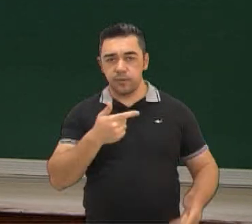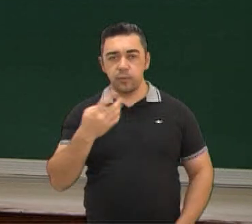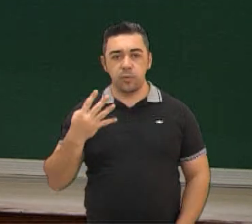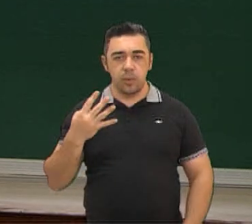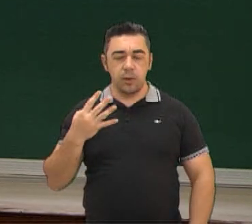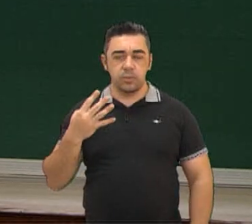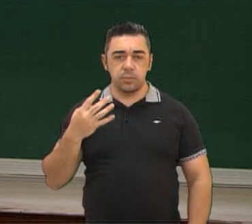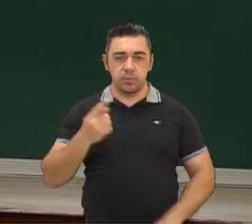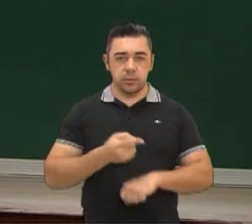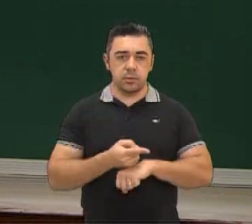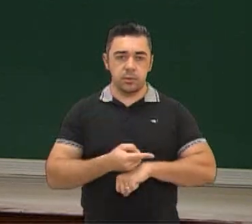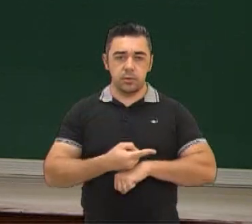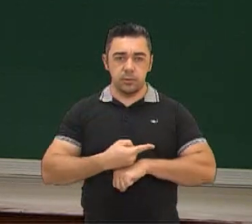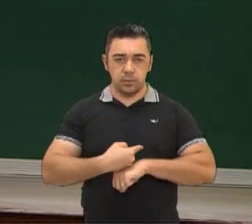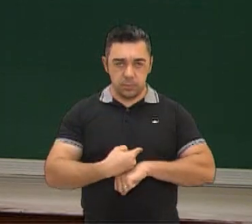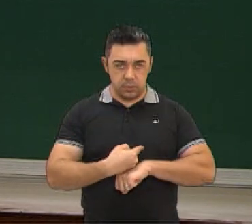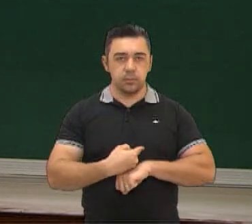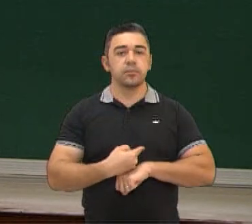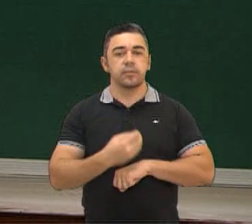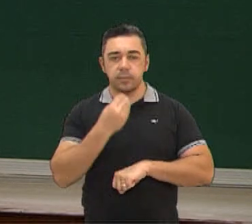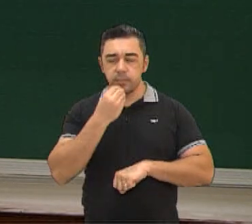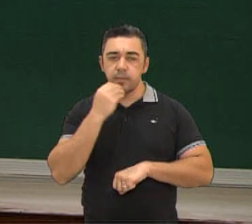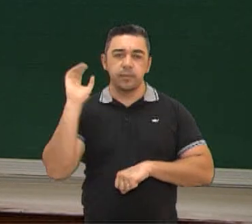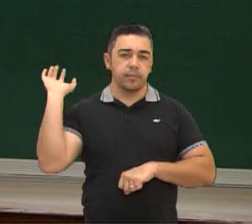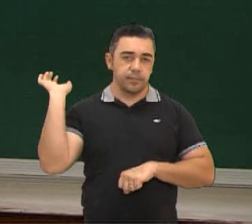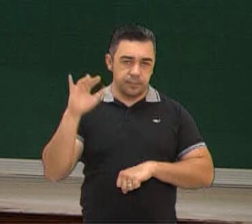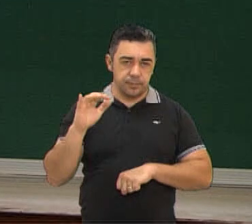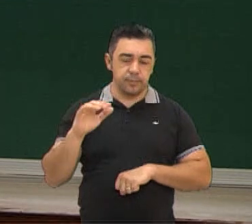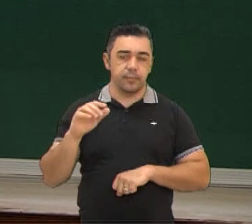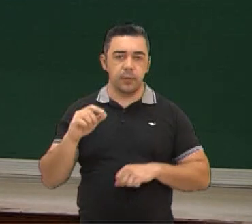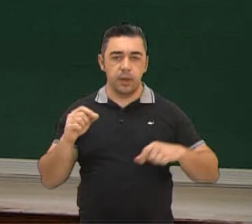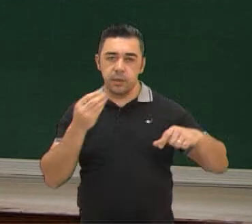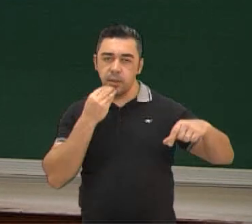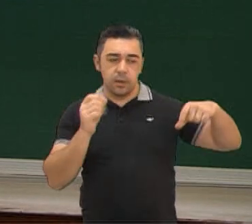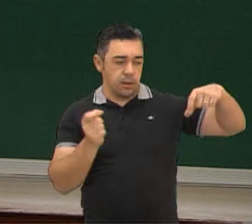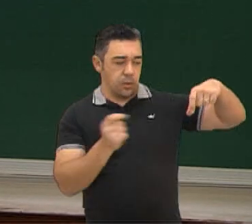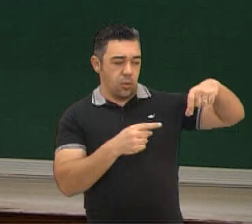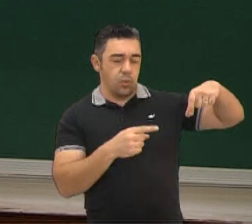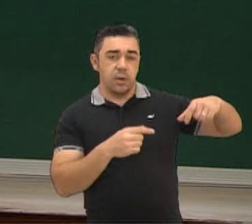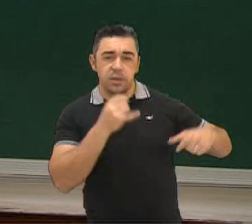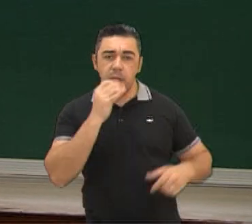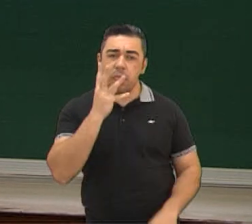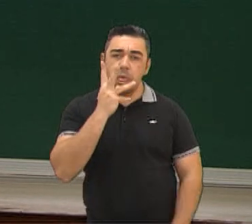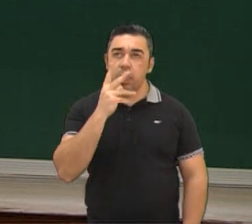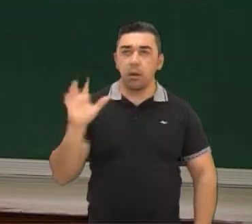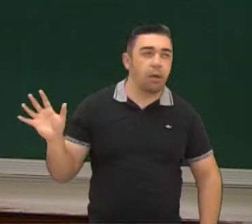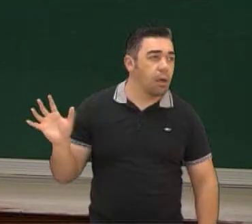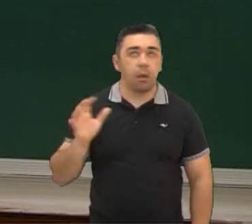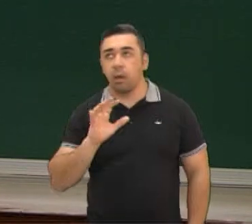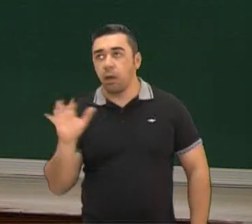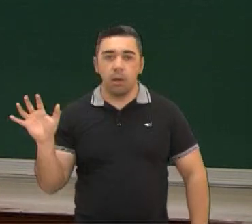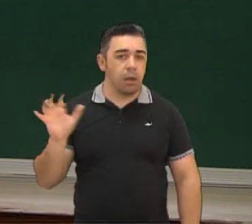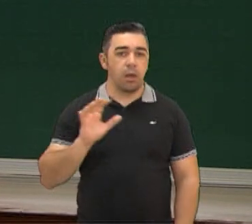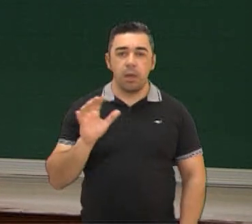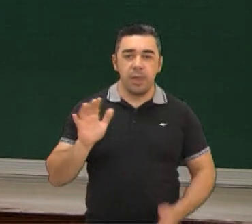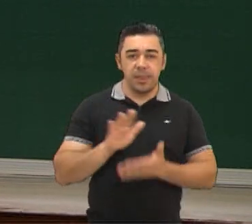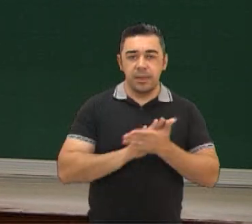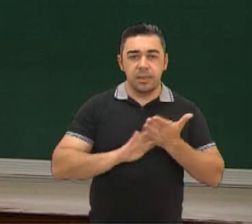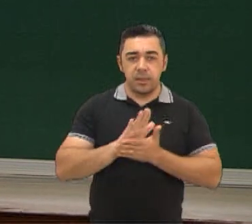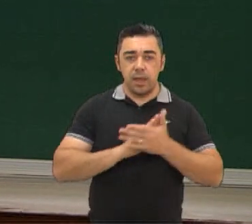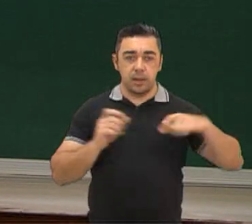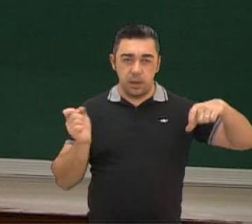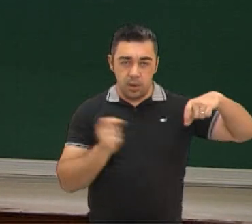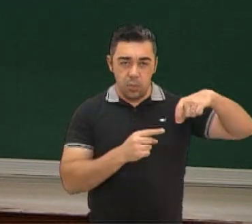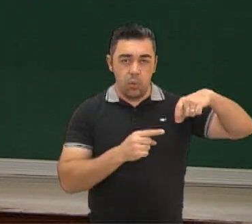tem 24 segundos para tentar um arremesso no gol. Se ela ficar se enrolando e não fizer nenhum arremesso no